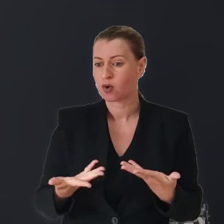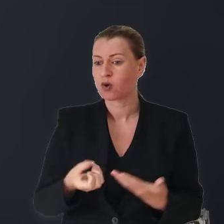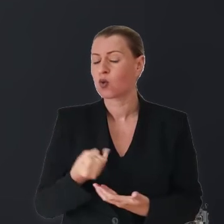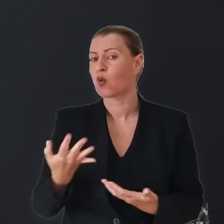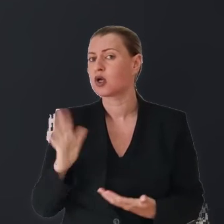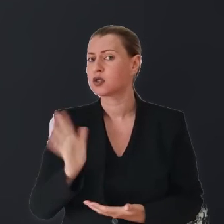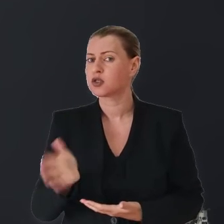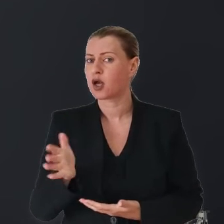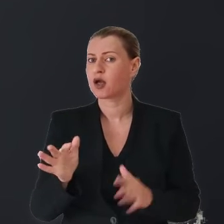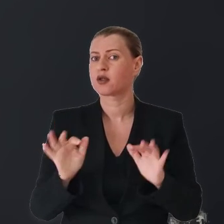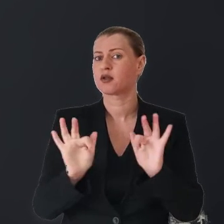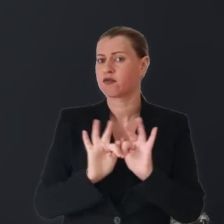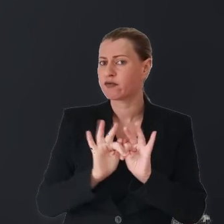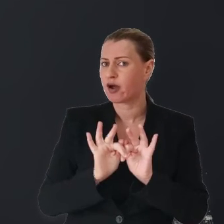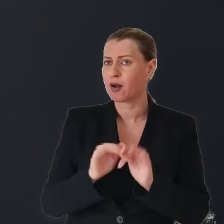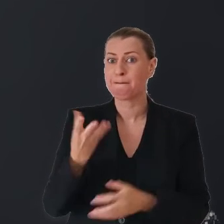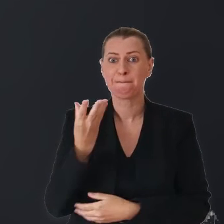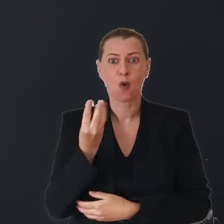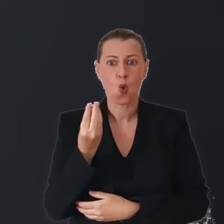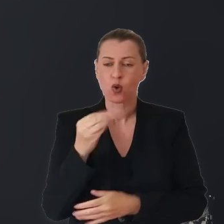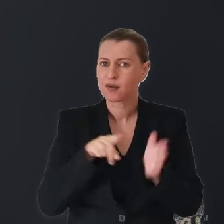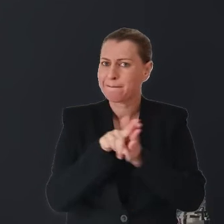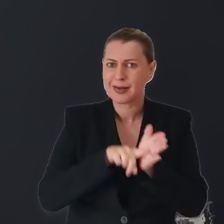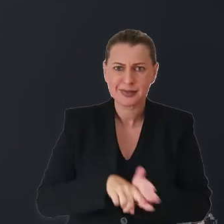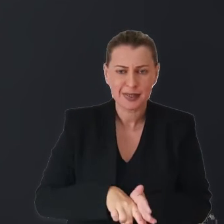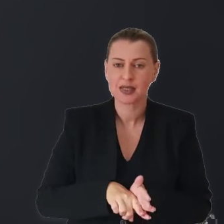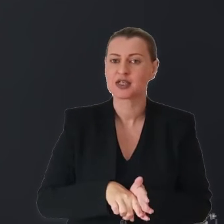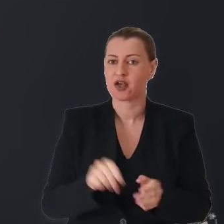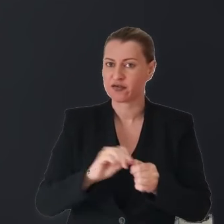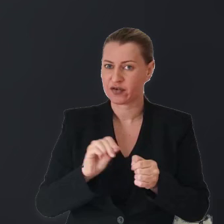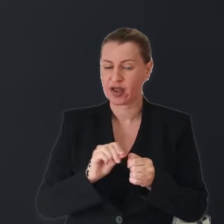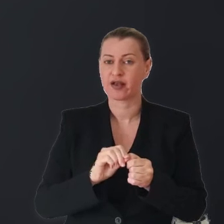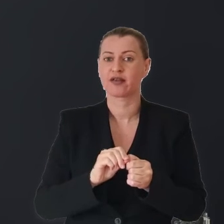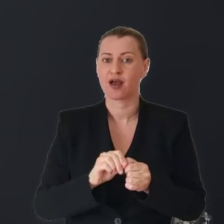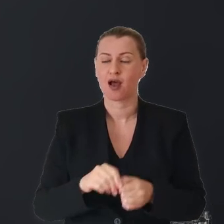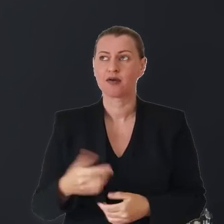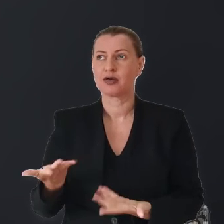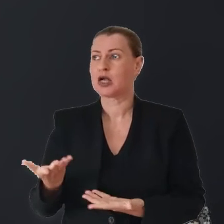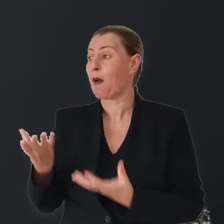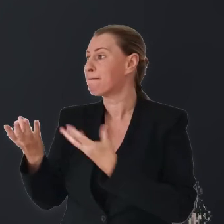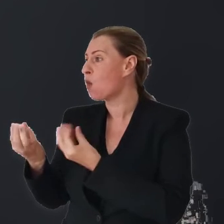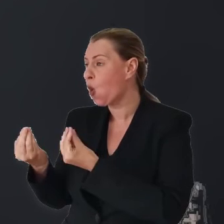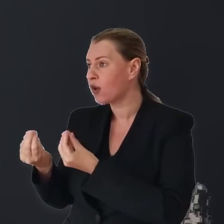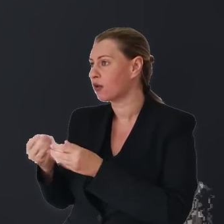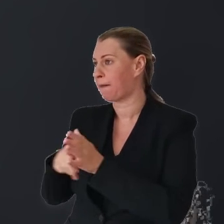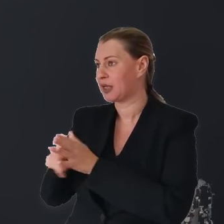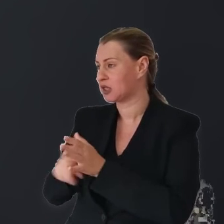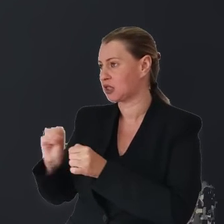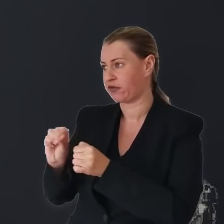passaram pela comissão da Fevale? Muitas. Tu vai me puxar assim, eu não vou te chutar, mas